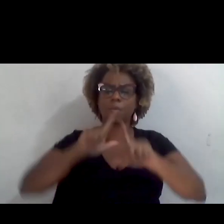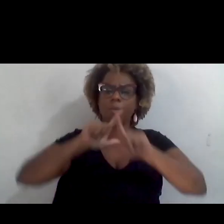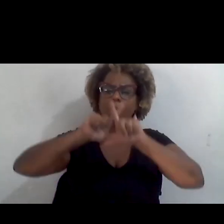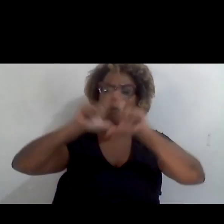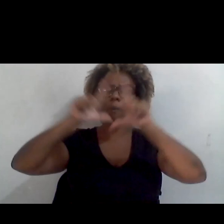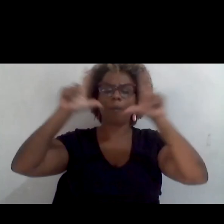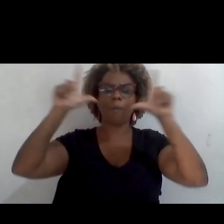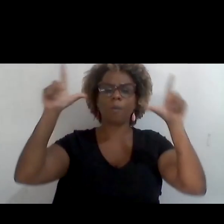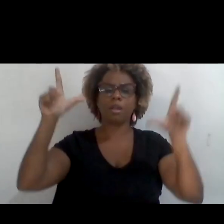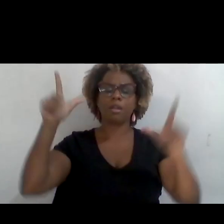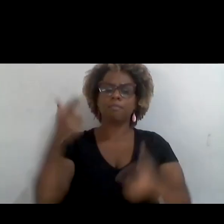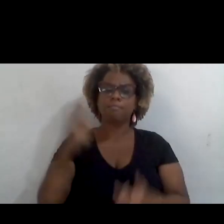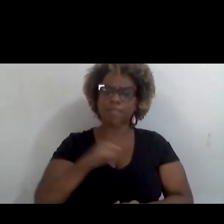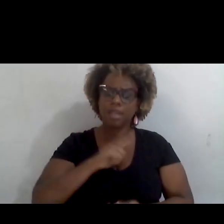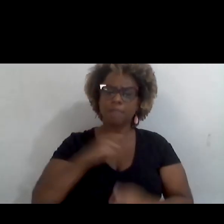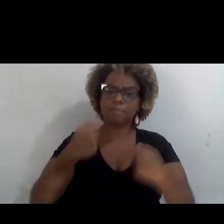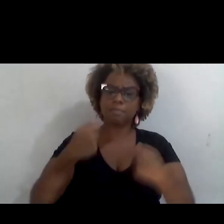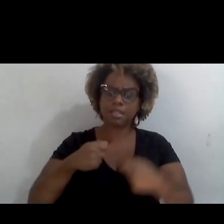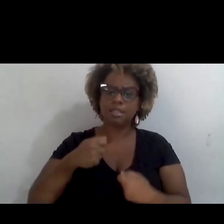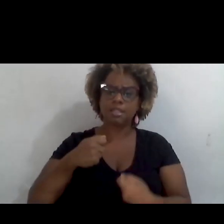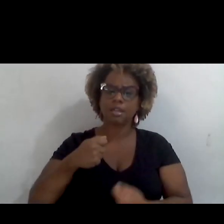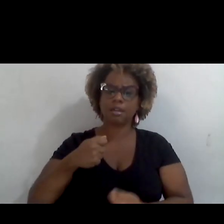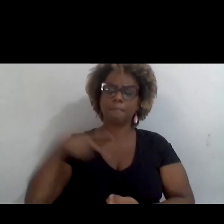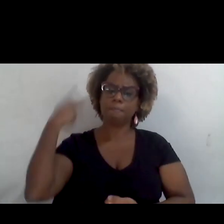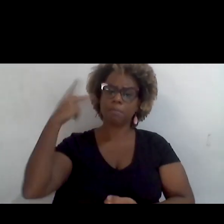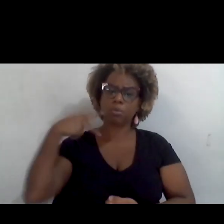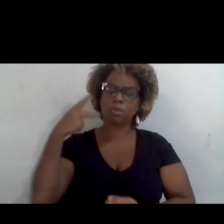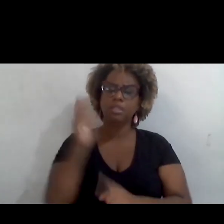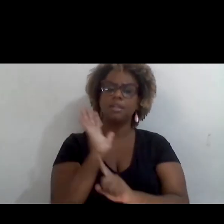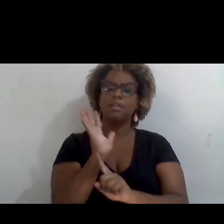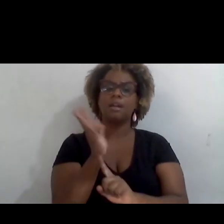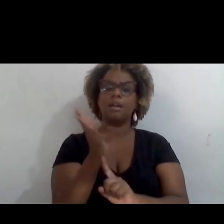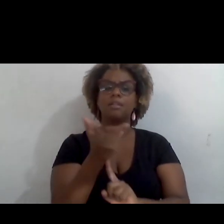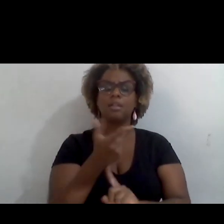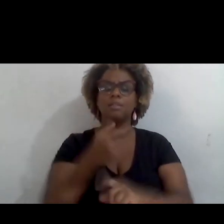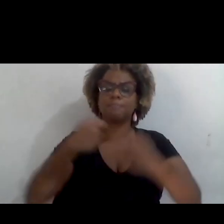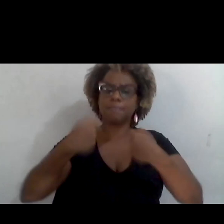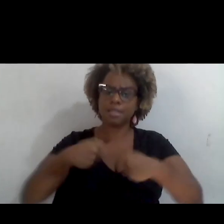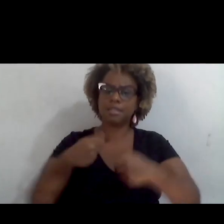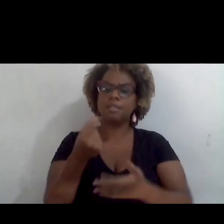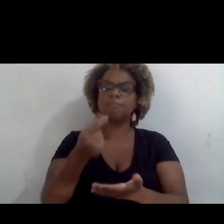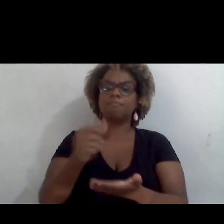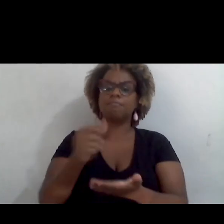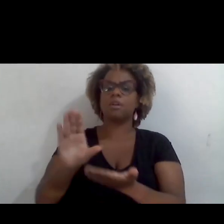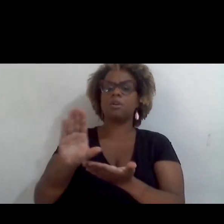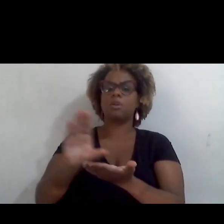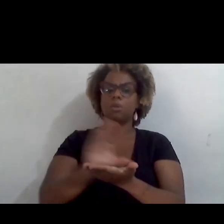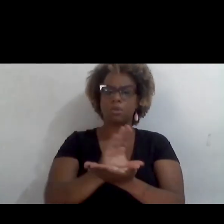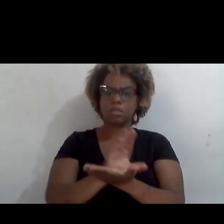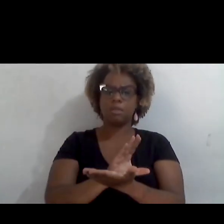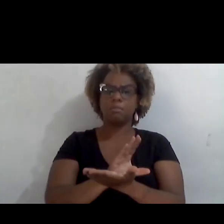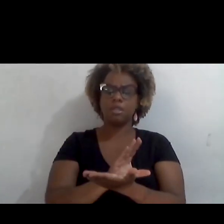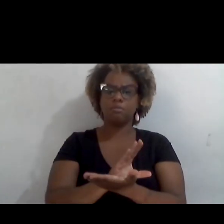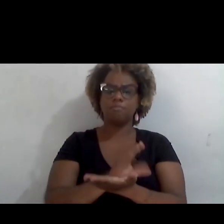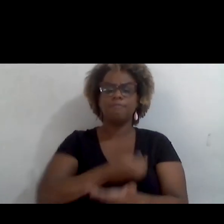política das artes, ela é absolutamente dependente de orçamento, ela vive dos editais e de